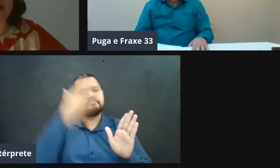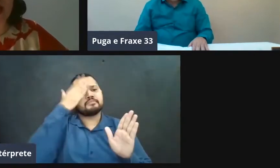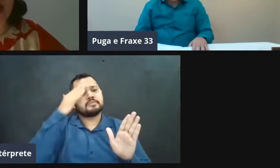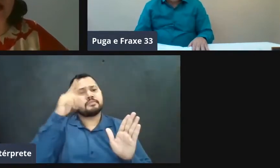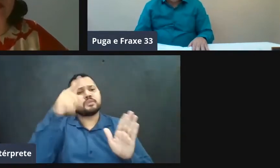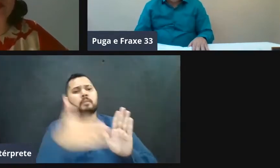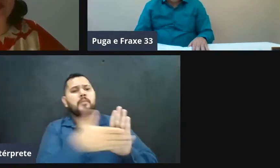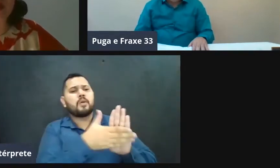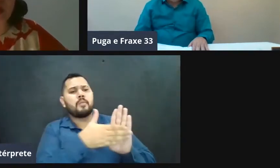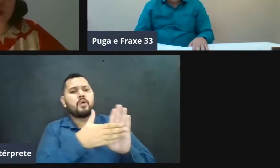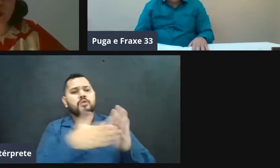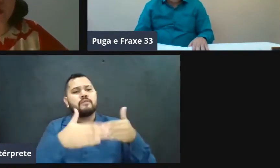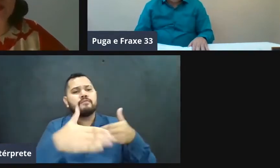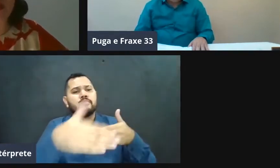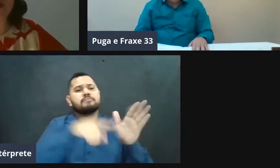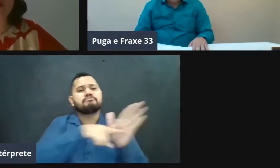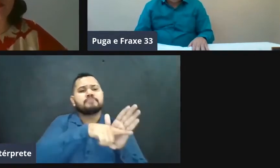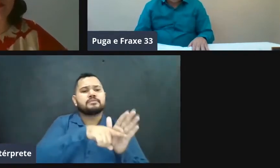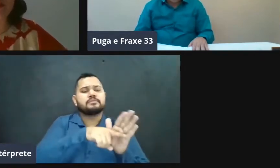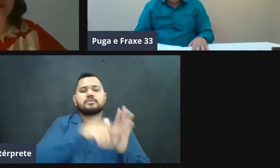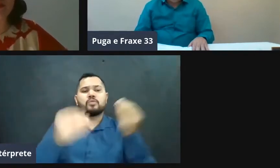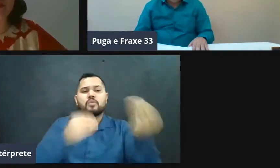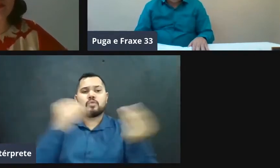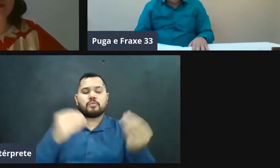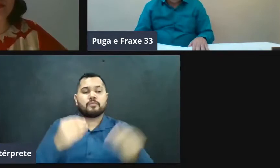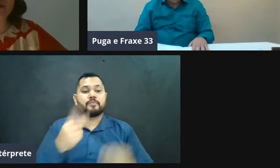chapa nessa área? O senhor tem 2 minutos e meio.